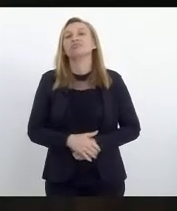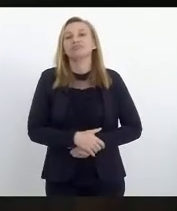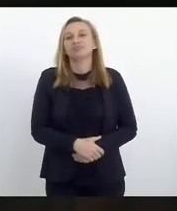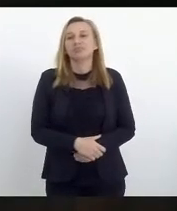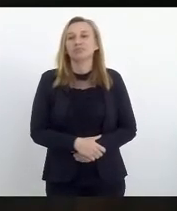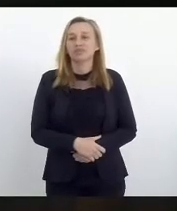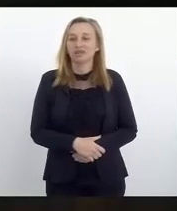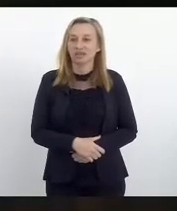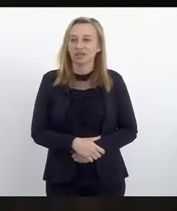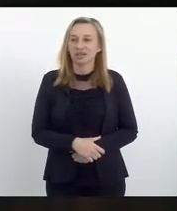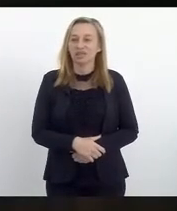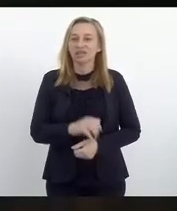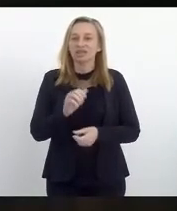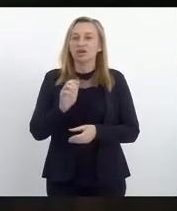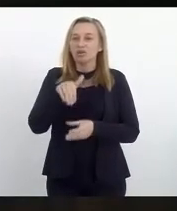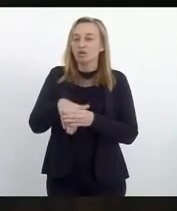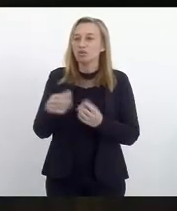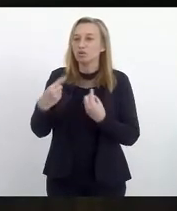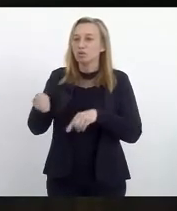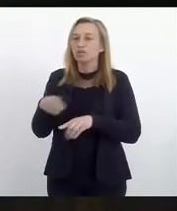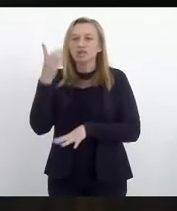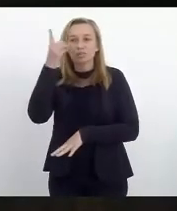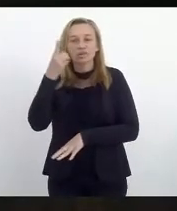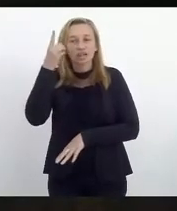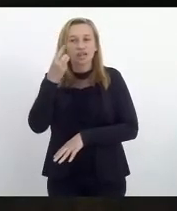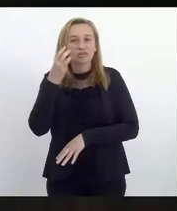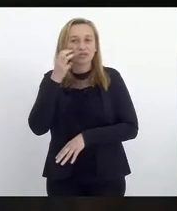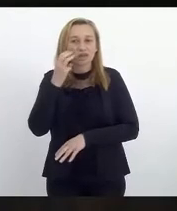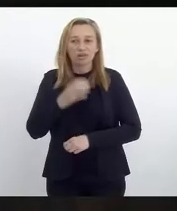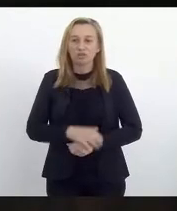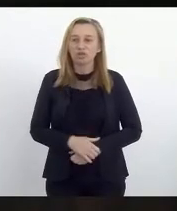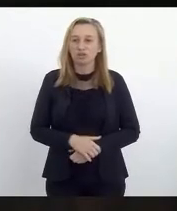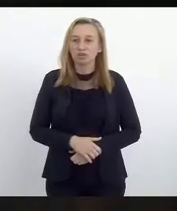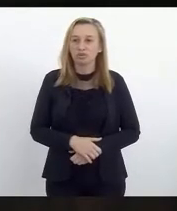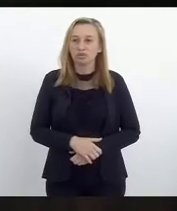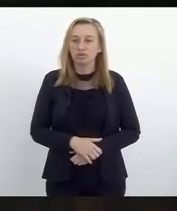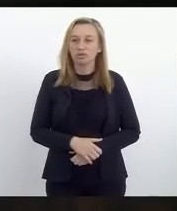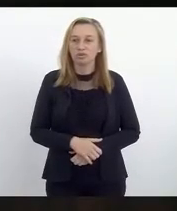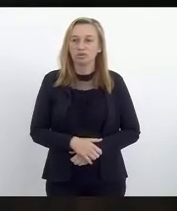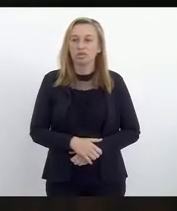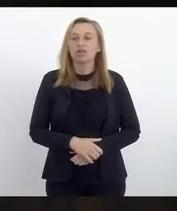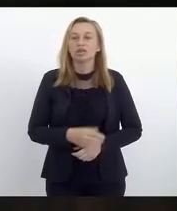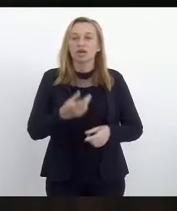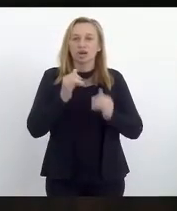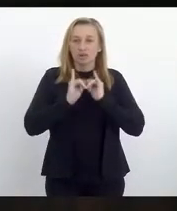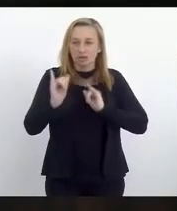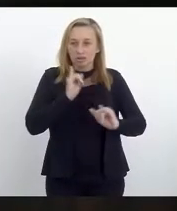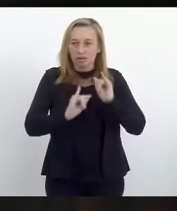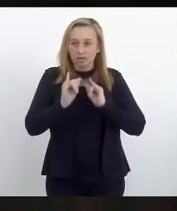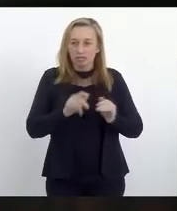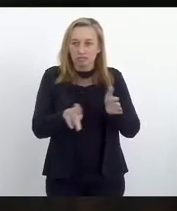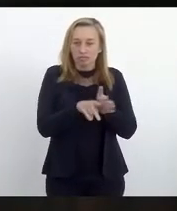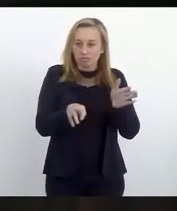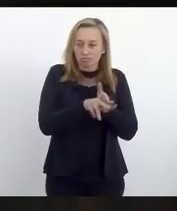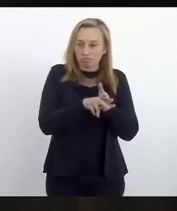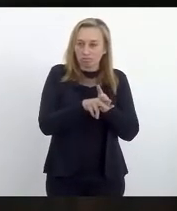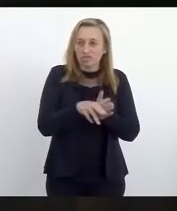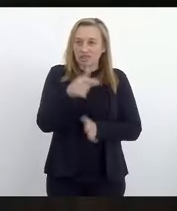promulgação. Abstenção. Abstenção do deputado Valdec Carneiro. Anuncio o projeto de resolução